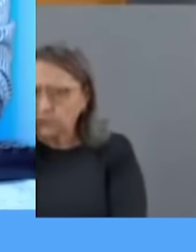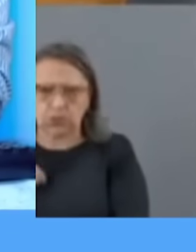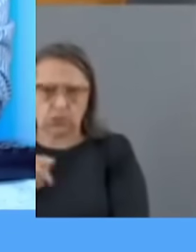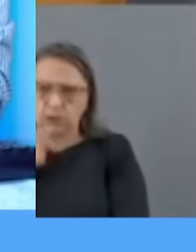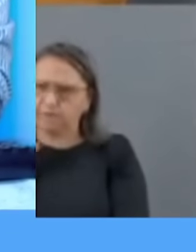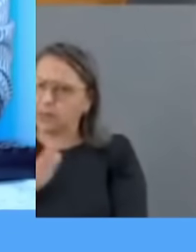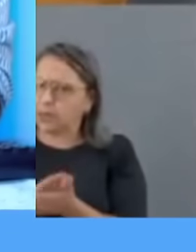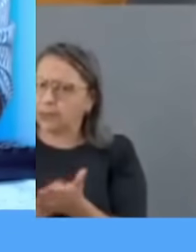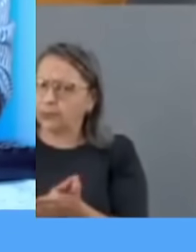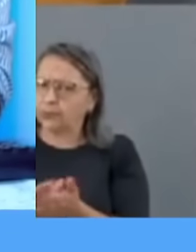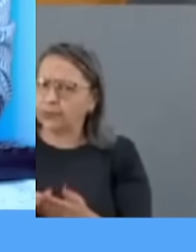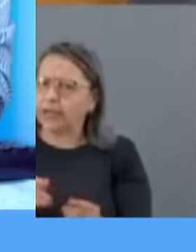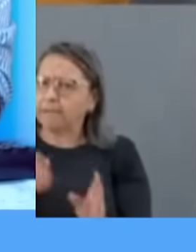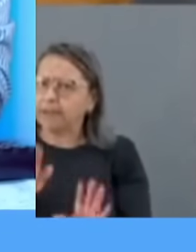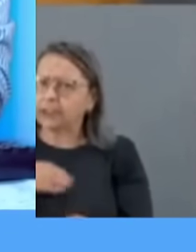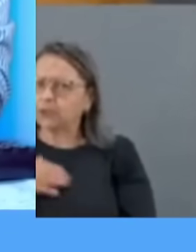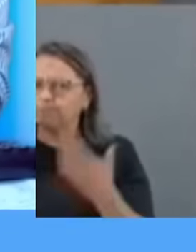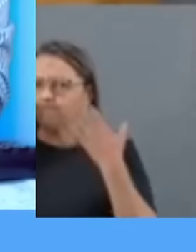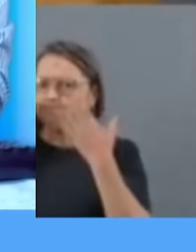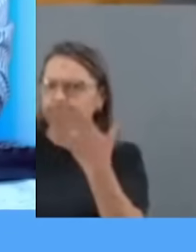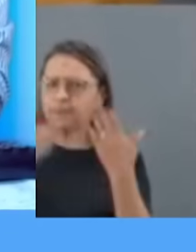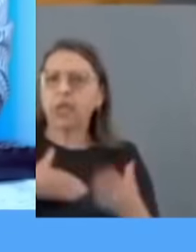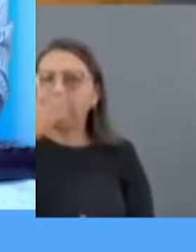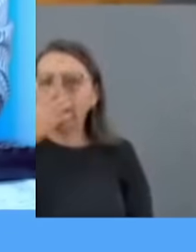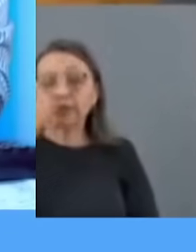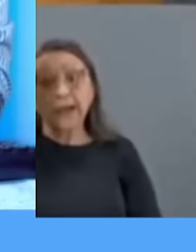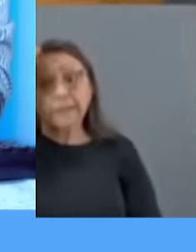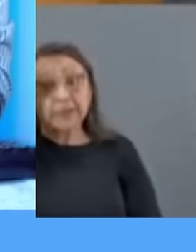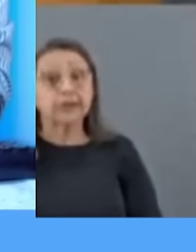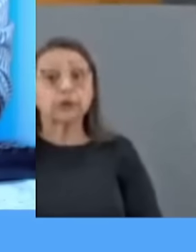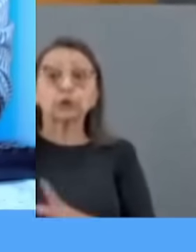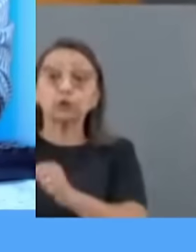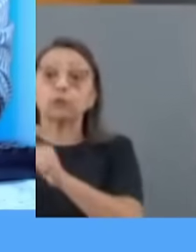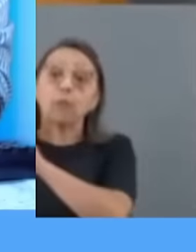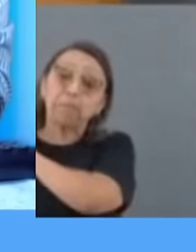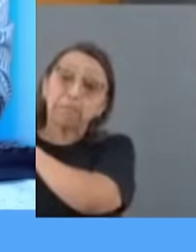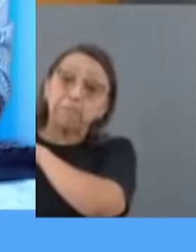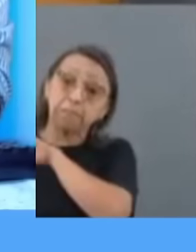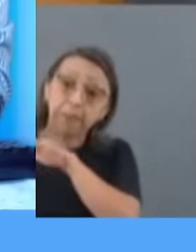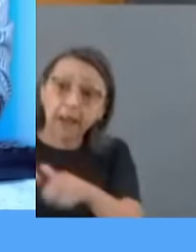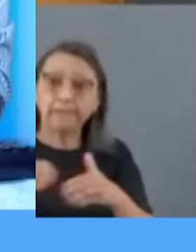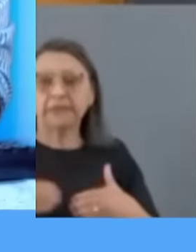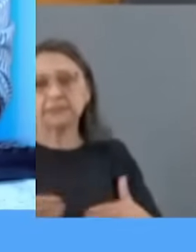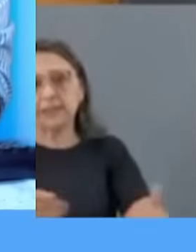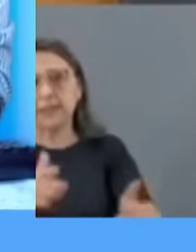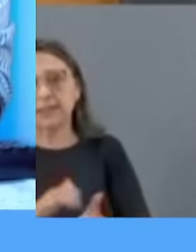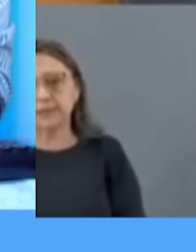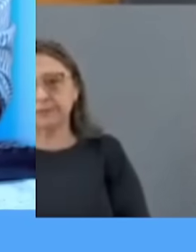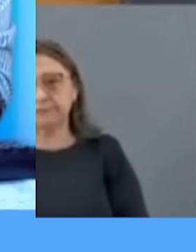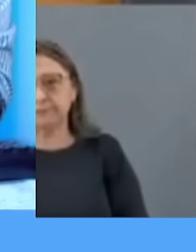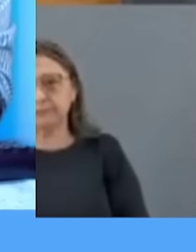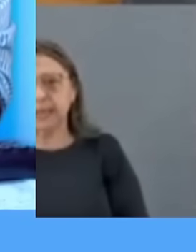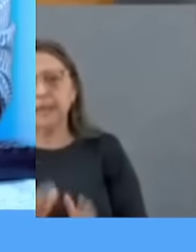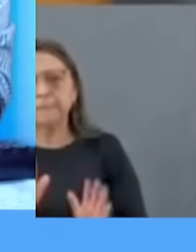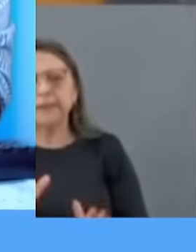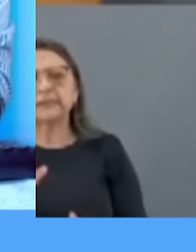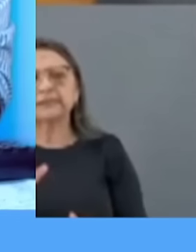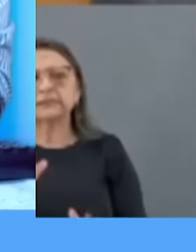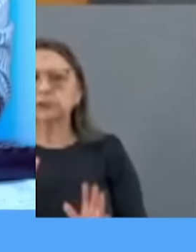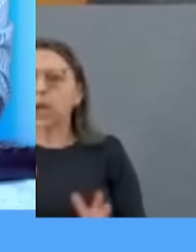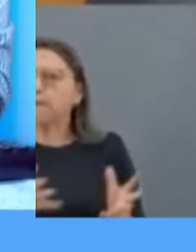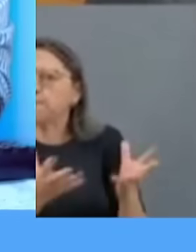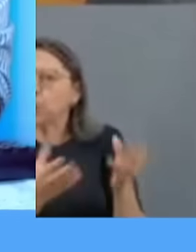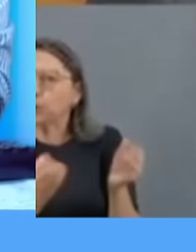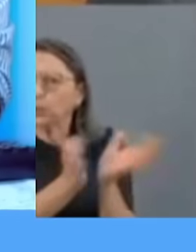mas pelo que eu entendo, acho que amanhã eles descem para a esplanada. O Paulo José sabia que eles iam descer para a esplanada. Mas é chegando muita caravana,